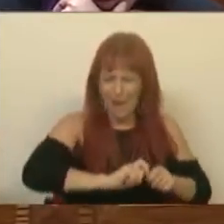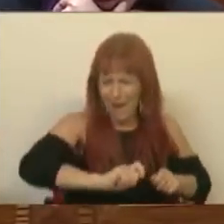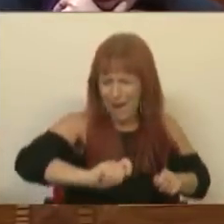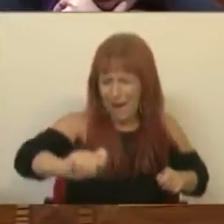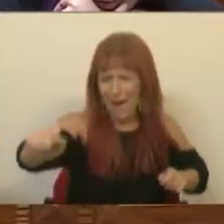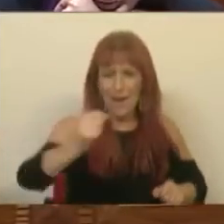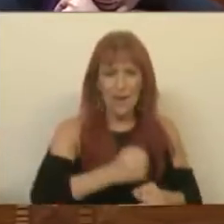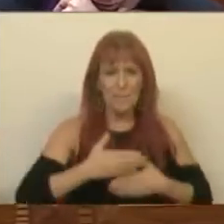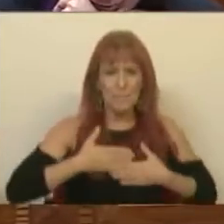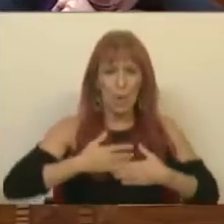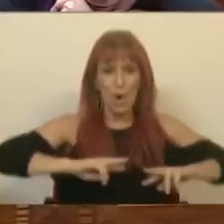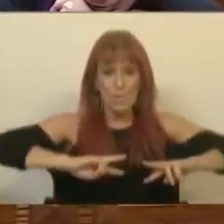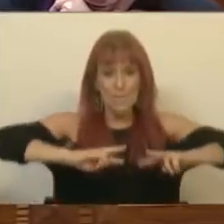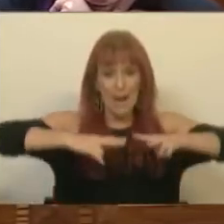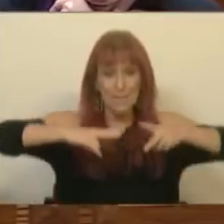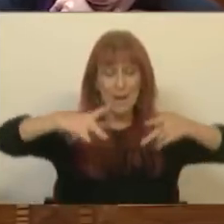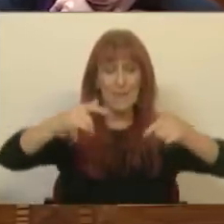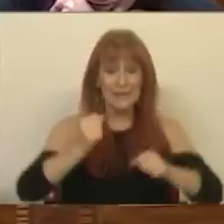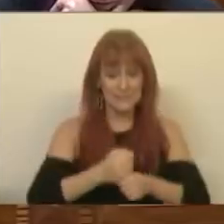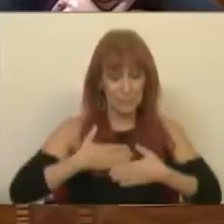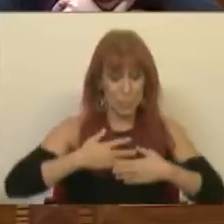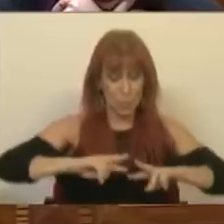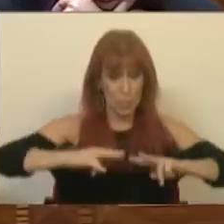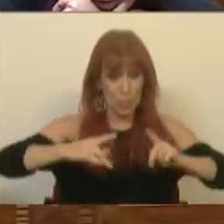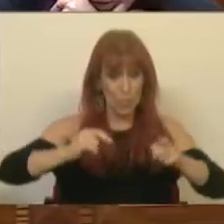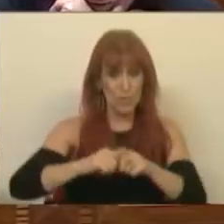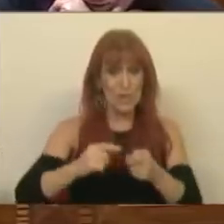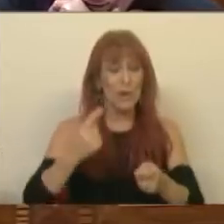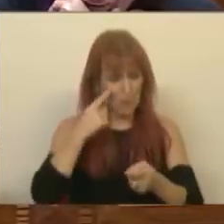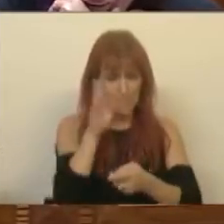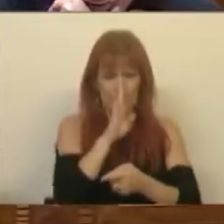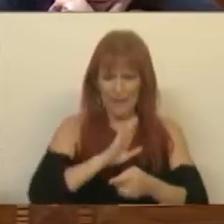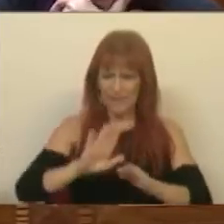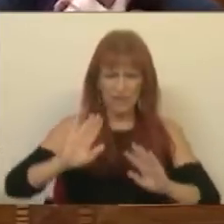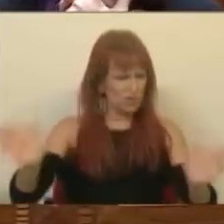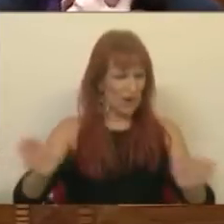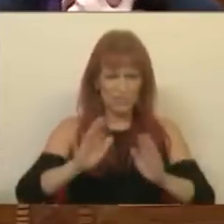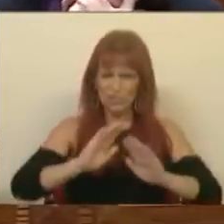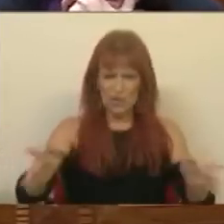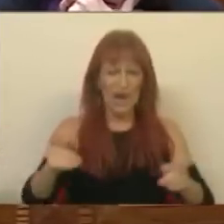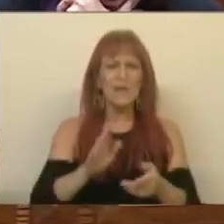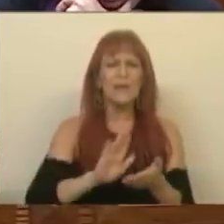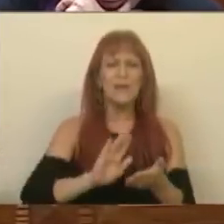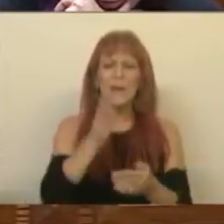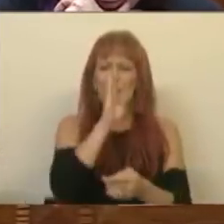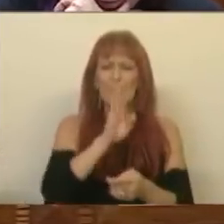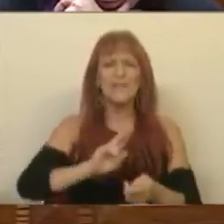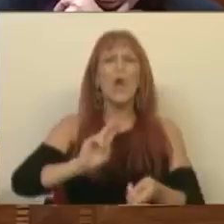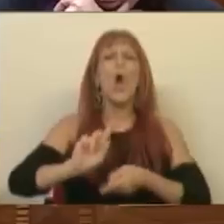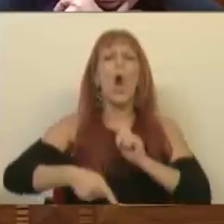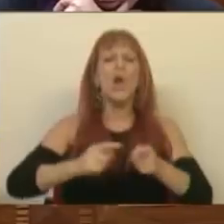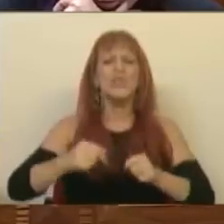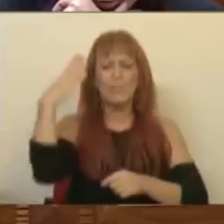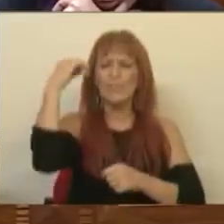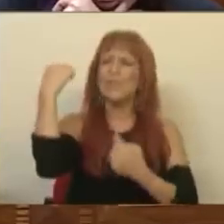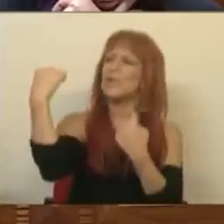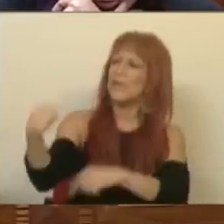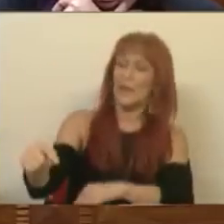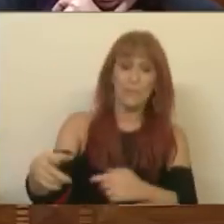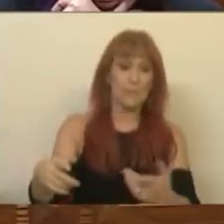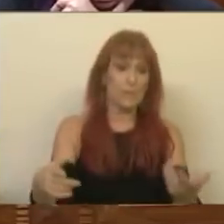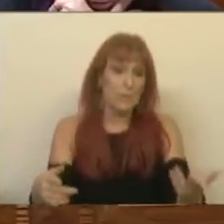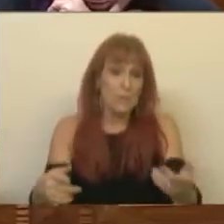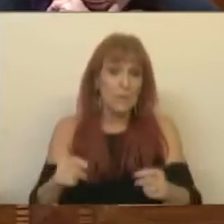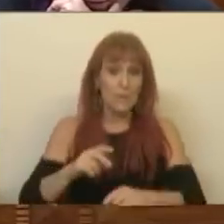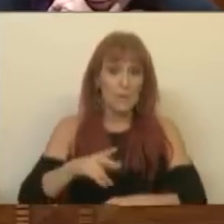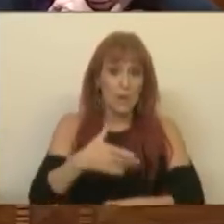da carreira descongelado e esses regulamentos já teve tradução prática para um do que é que tradução prática que esse tempo na vida do professor dele